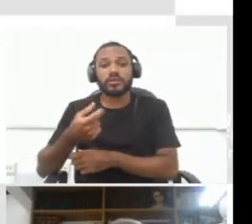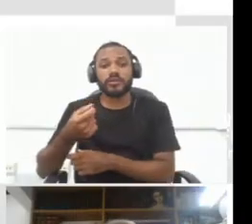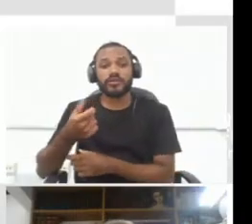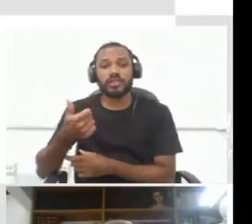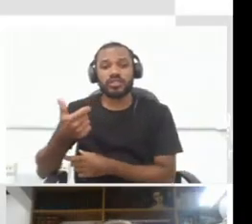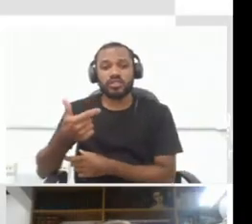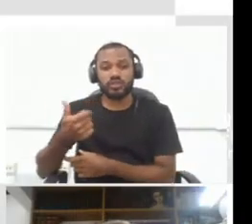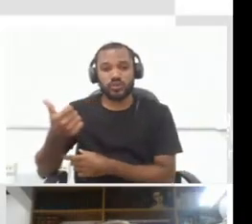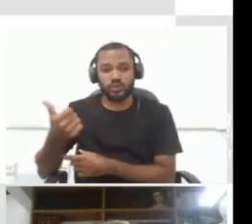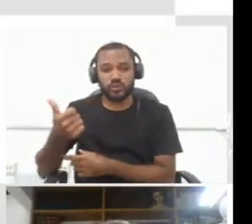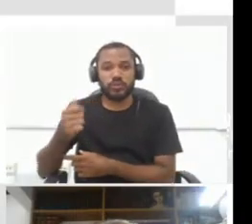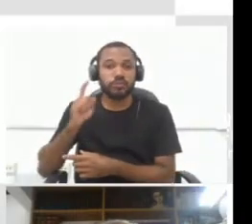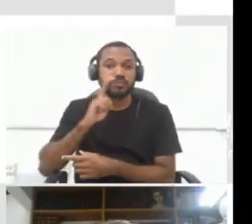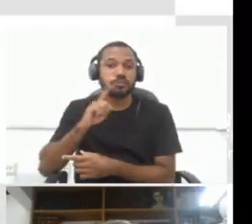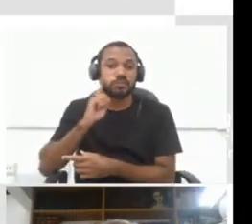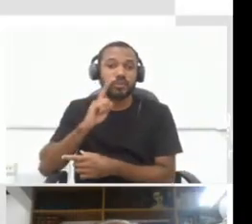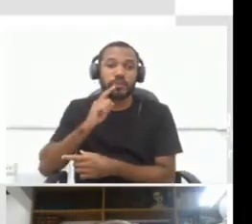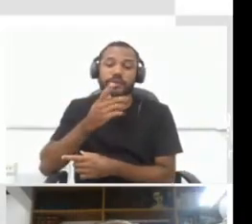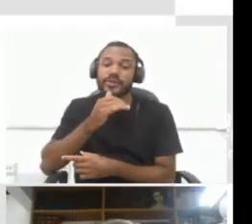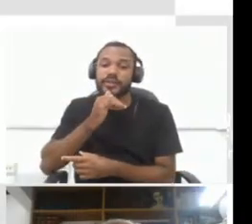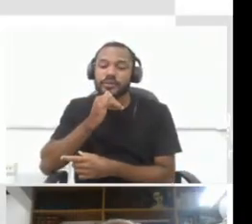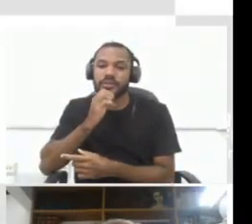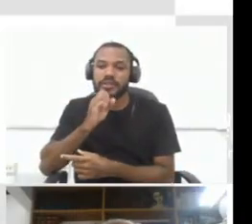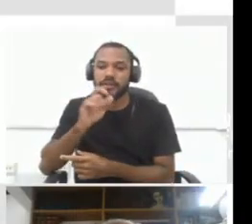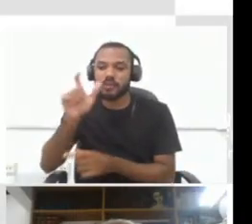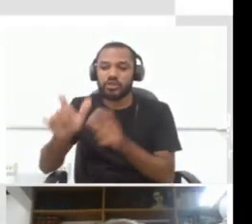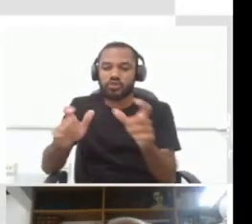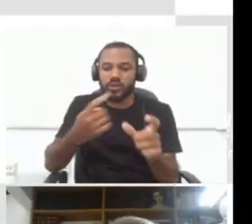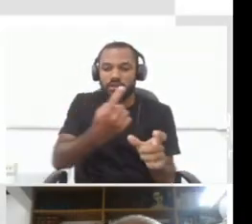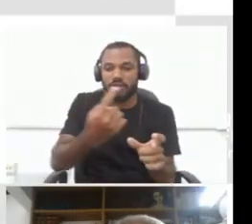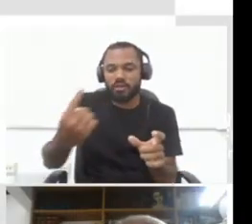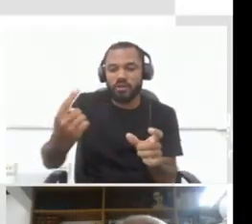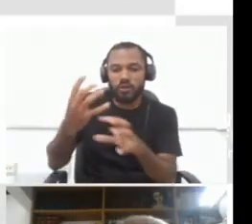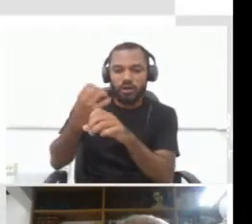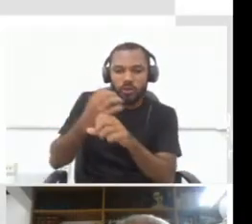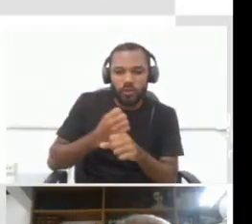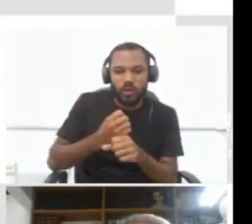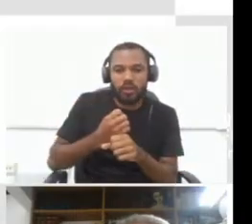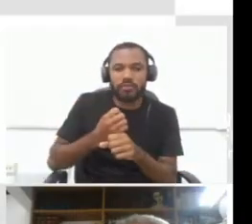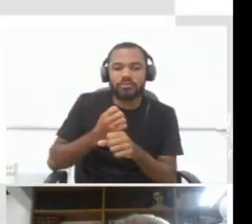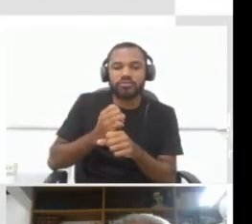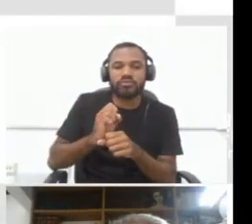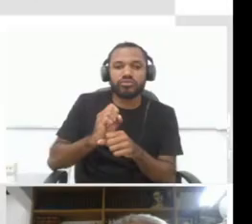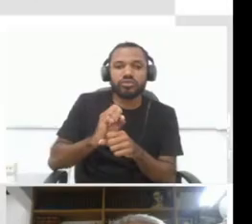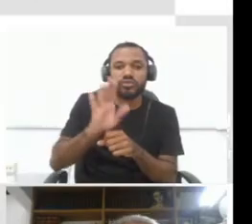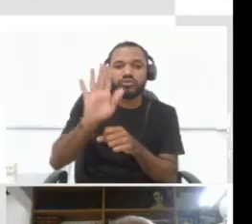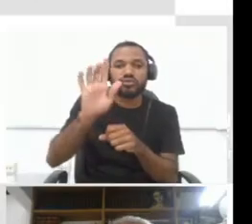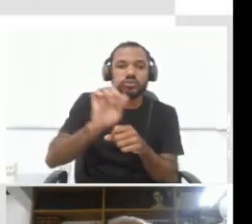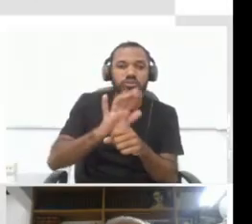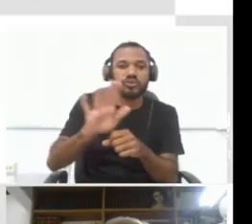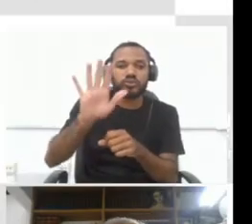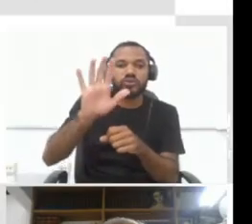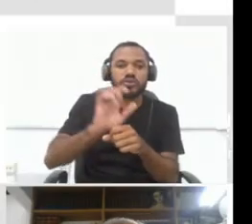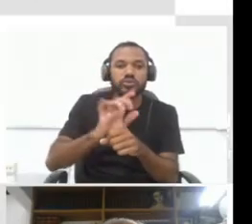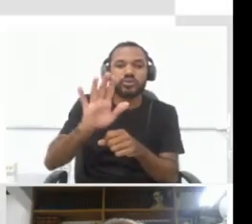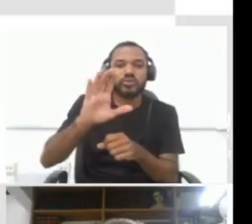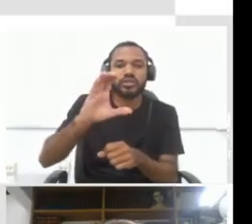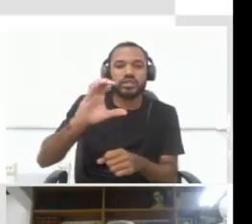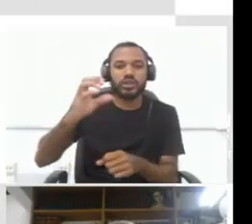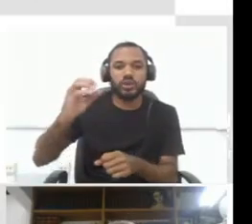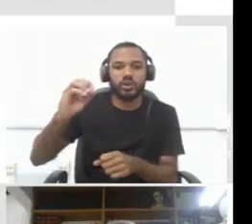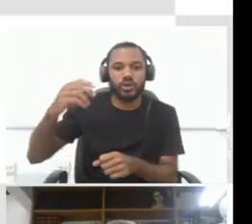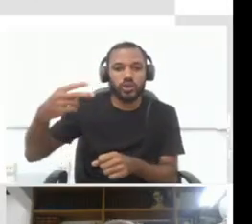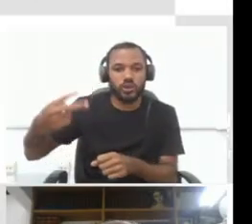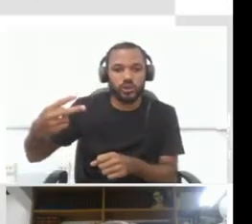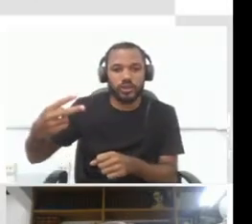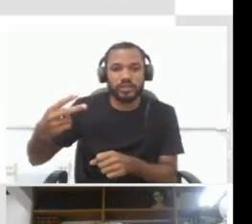média, emitiu 11 vezes mais CO2 relacionado ao consumo de energia do que o consumo per capita